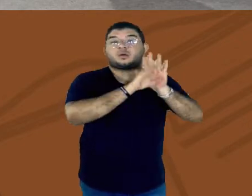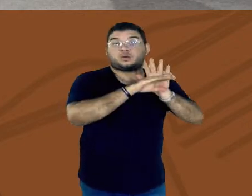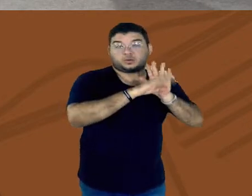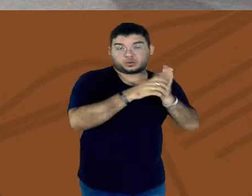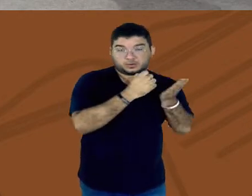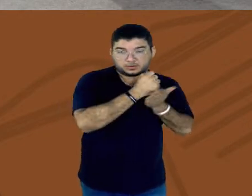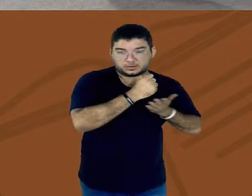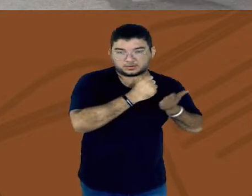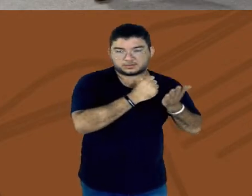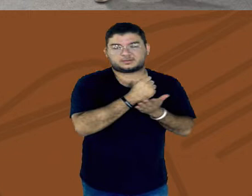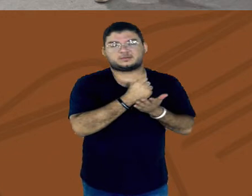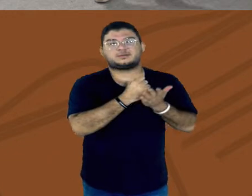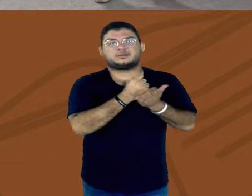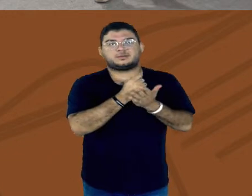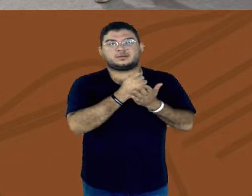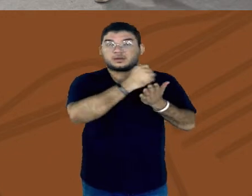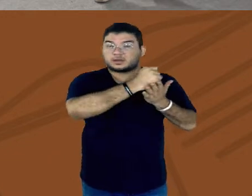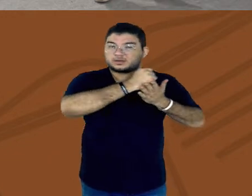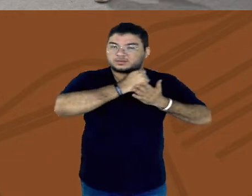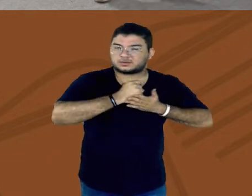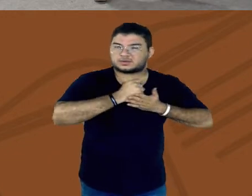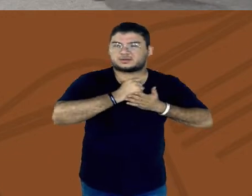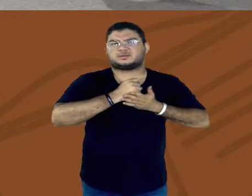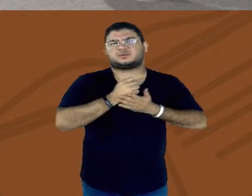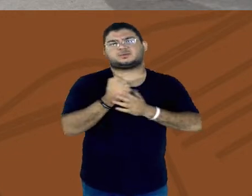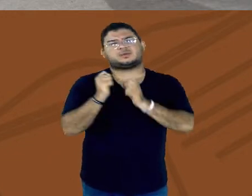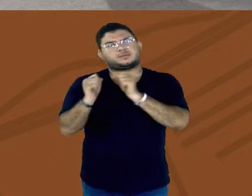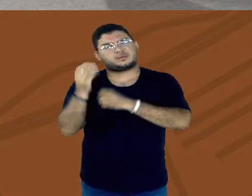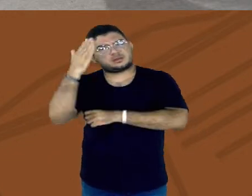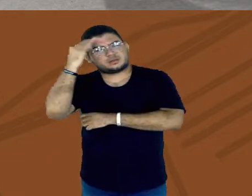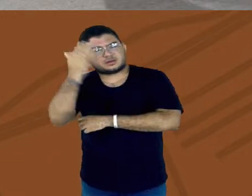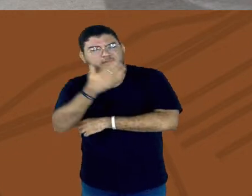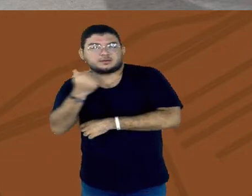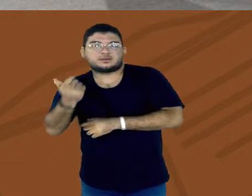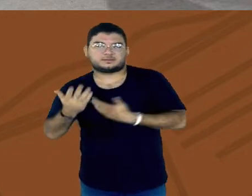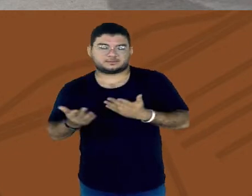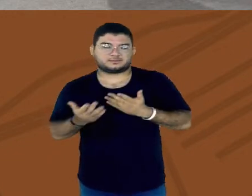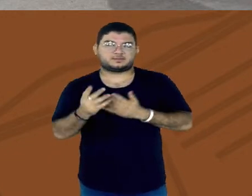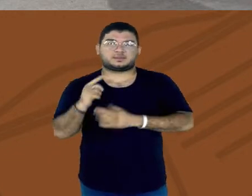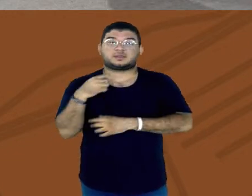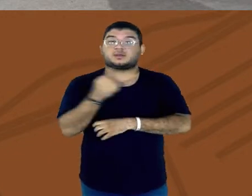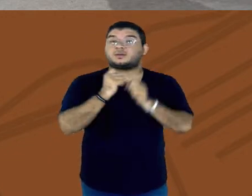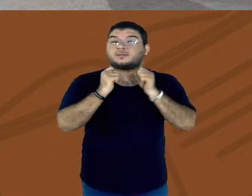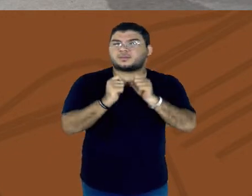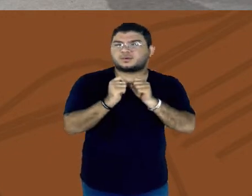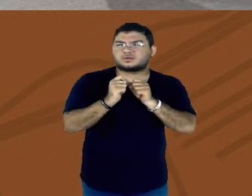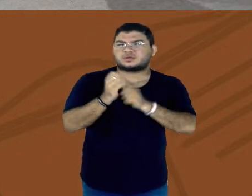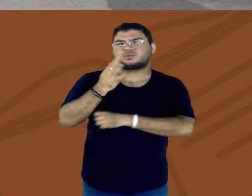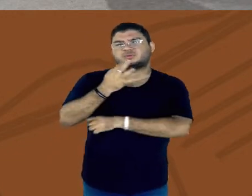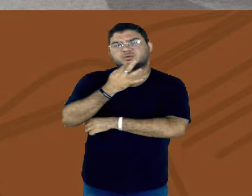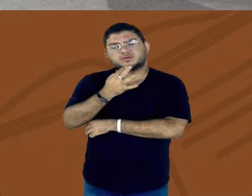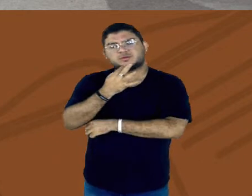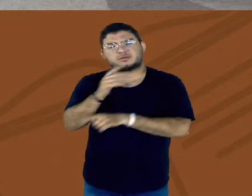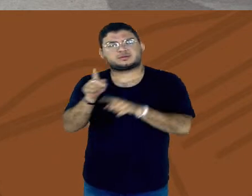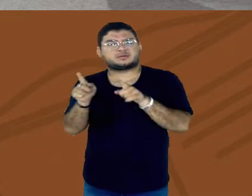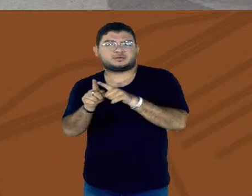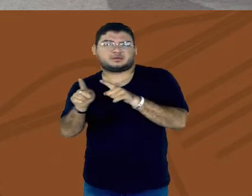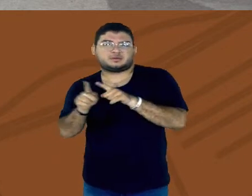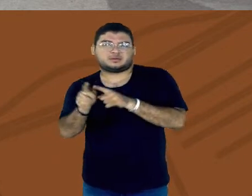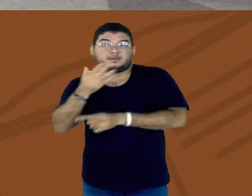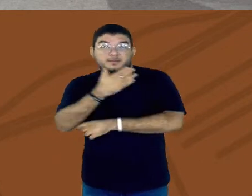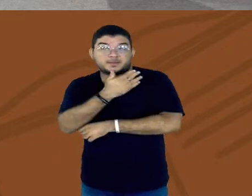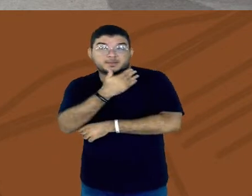que vai nos dar suporte para que a gente possa entender, para que nós possamos compreender da melhor